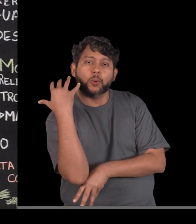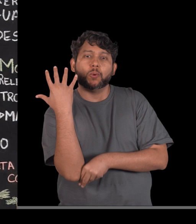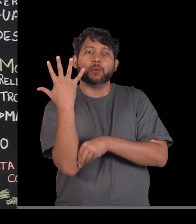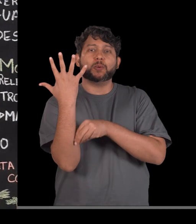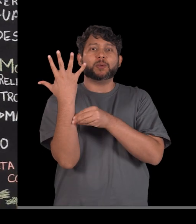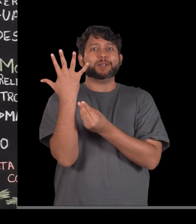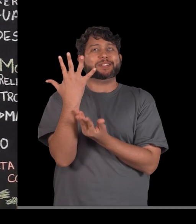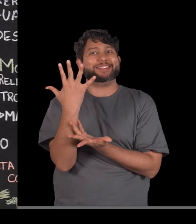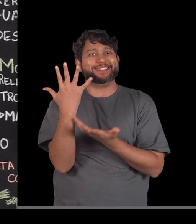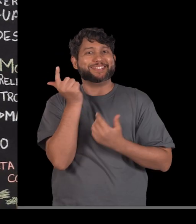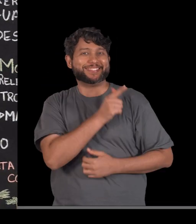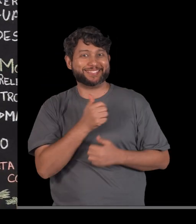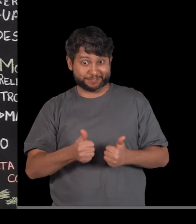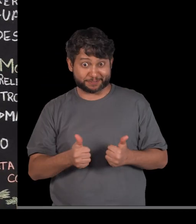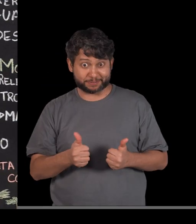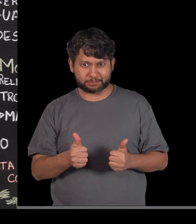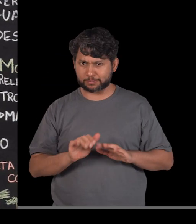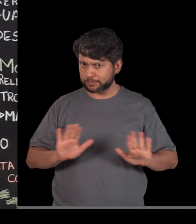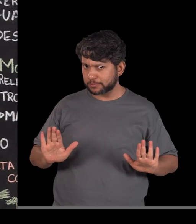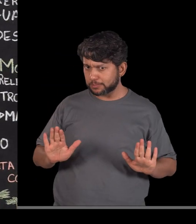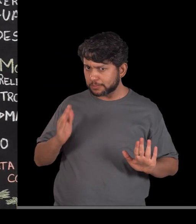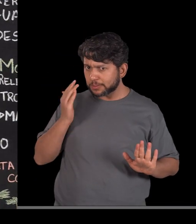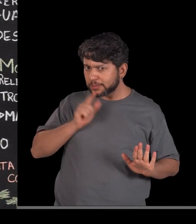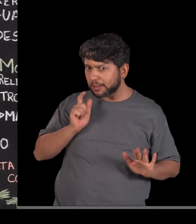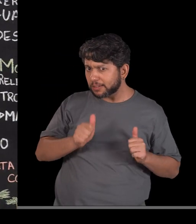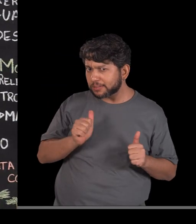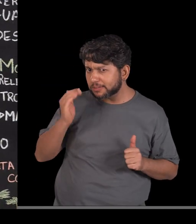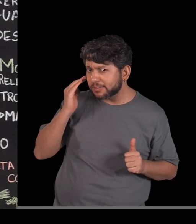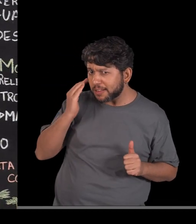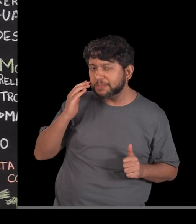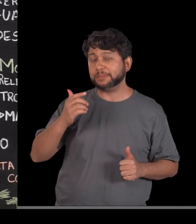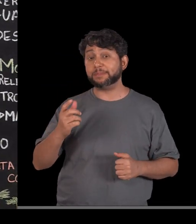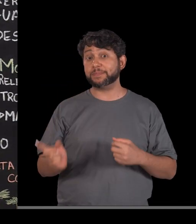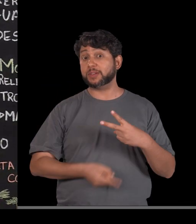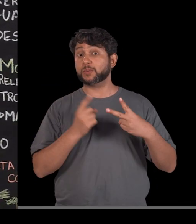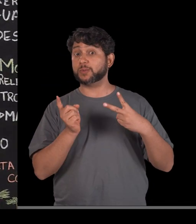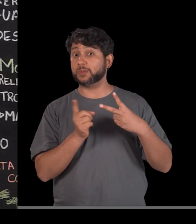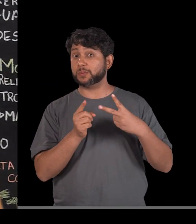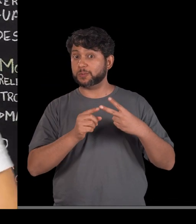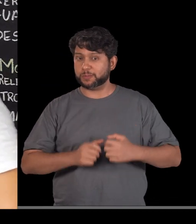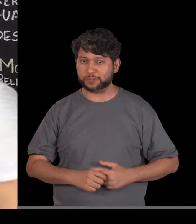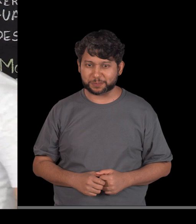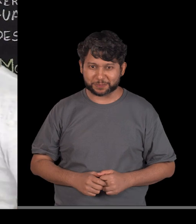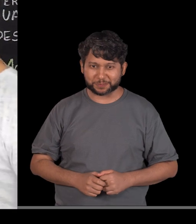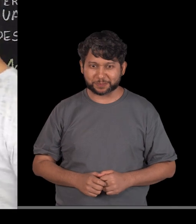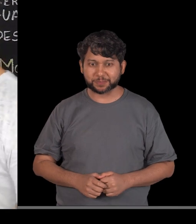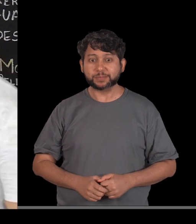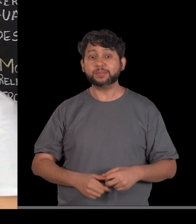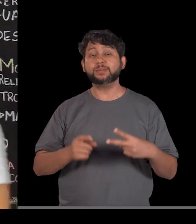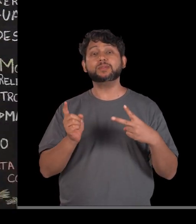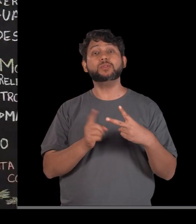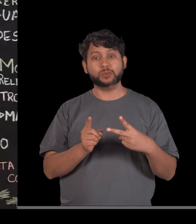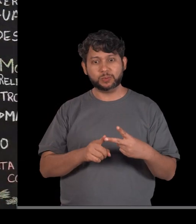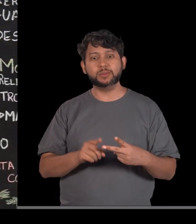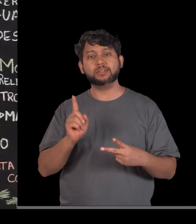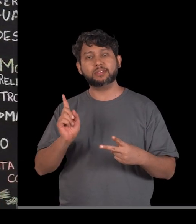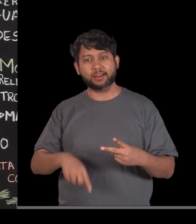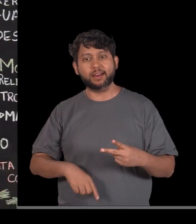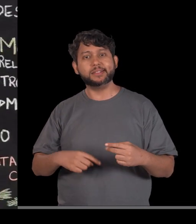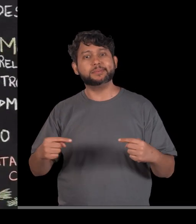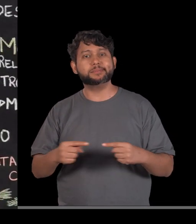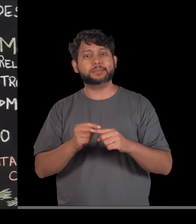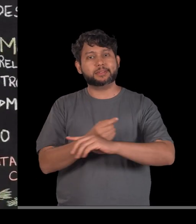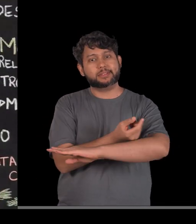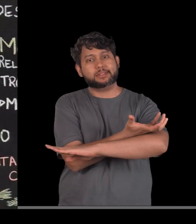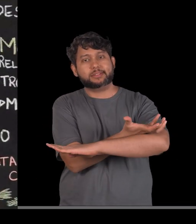da região. Tranquilo isso? Beleza? Podemos ir para o segundo? Vamos lá. O segundo domínio é o